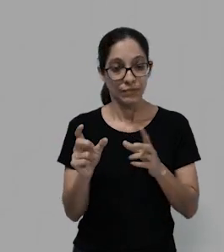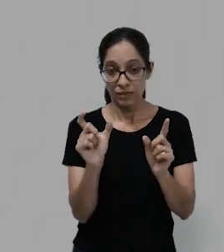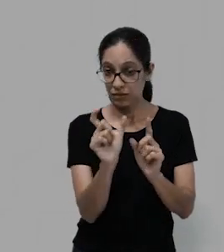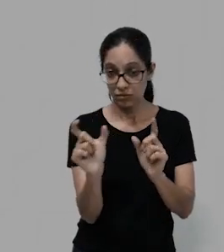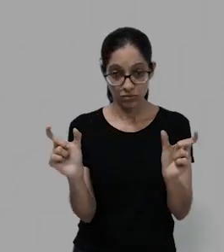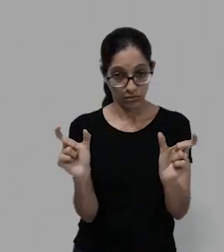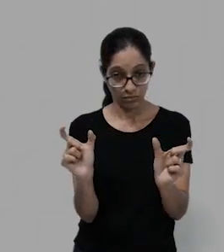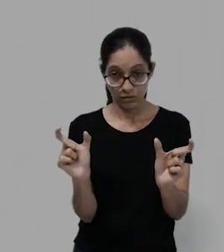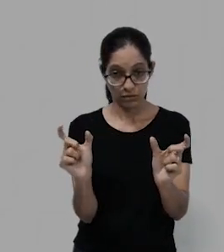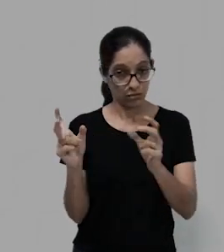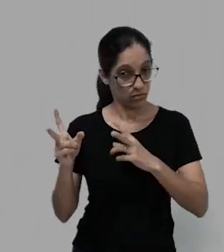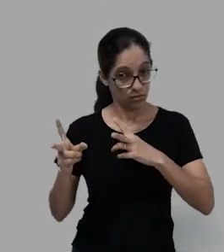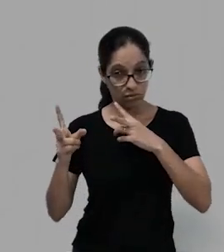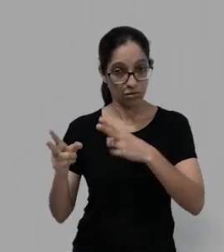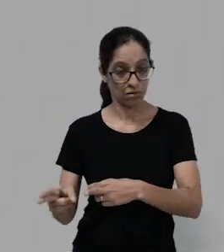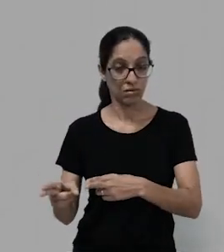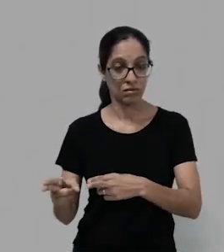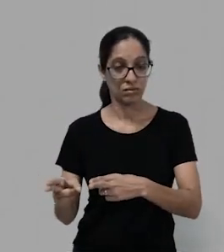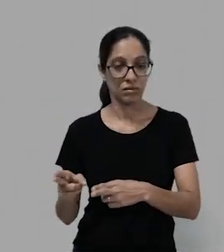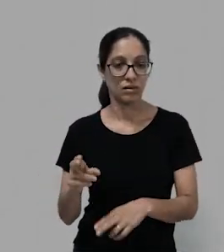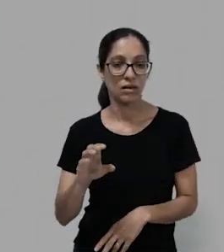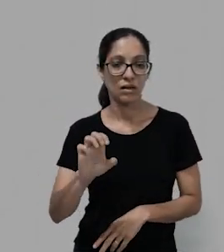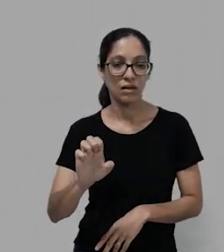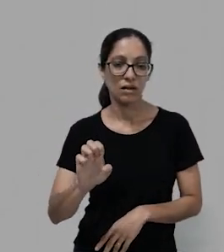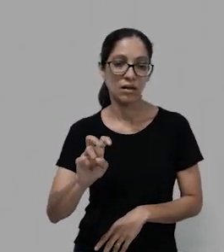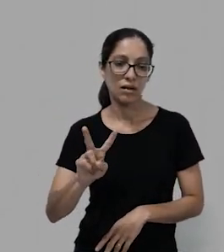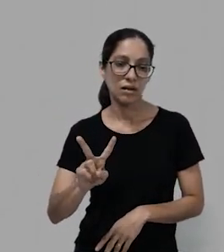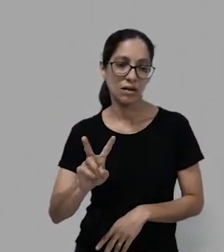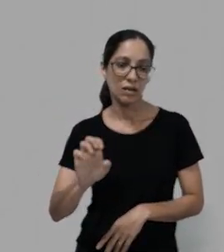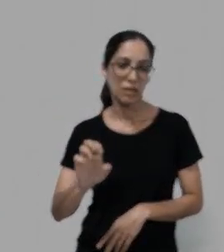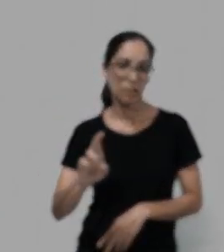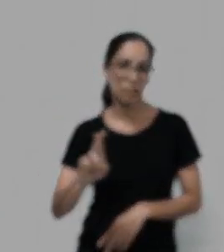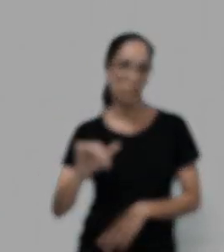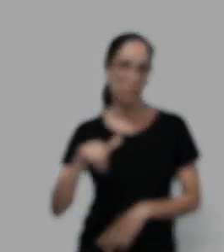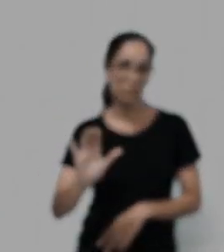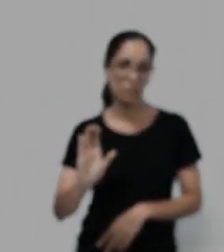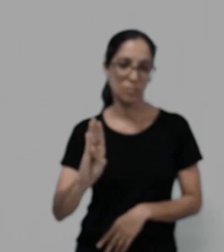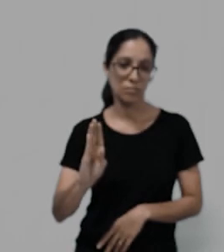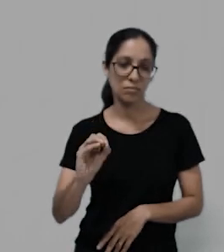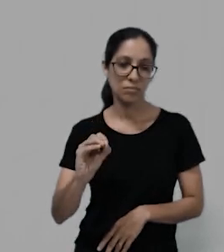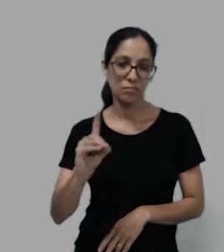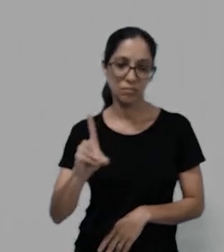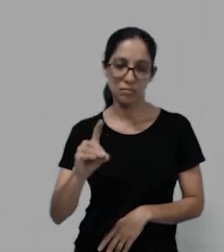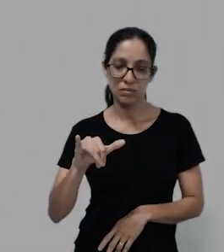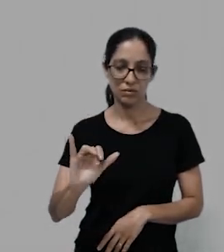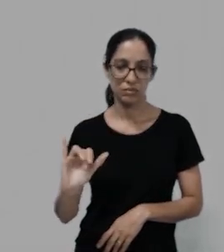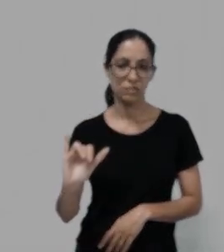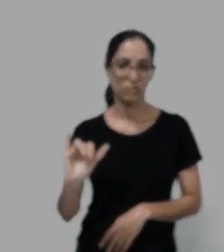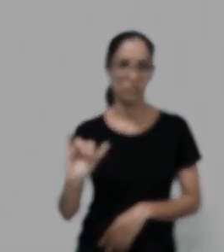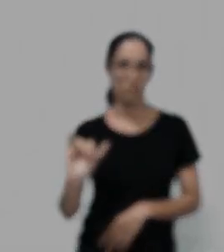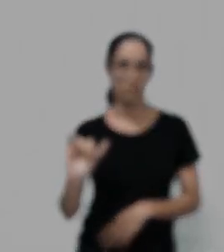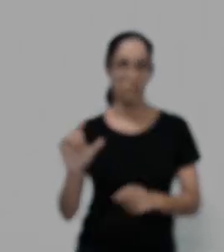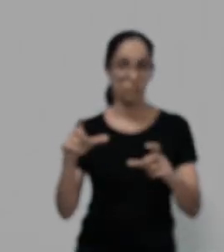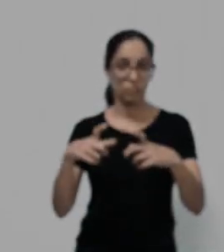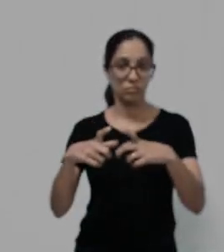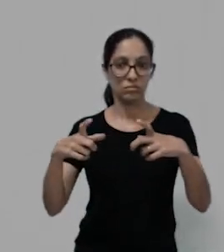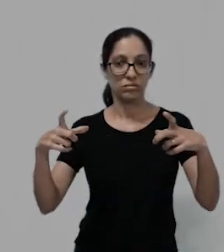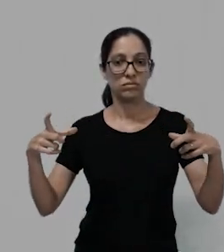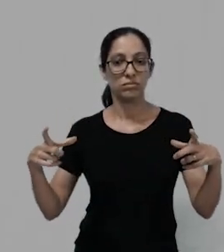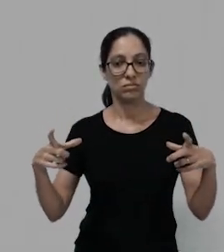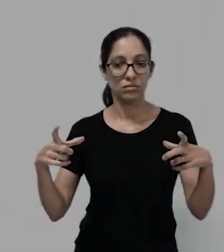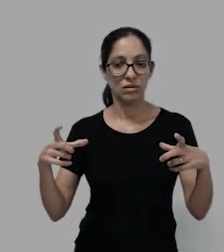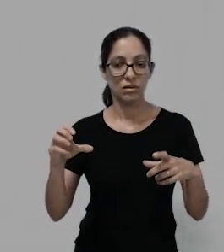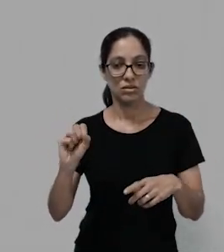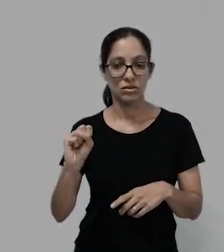sinônimos. Everybody dá uma ideia mais abrangente, dá uma ideia geral. Somebody dá uma ideia mais